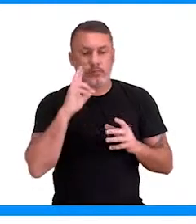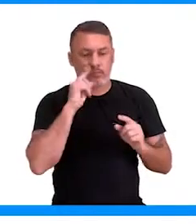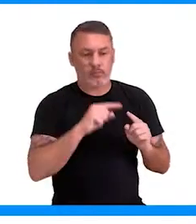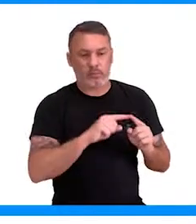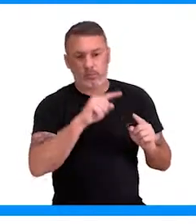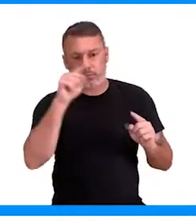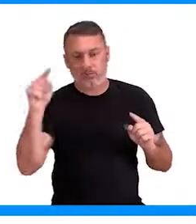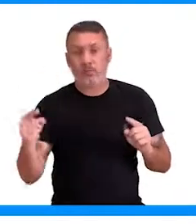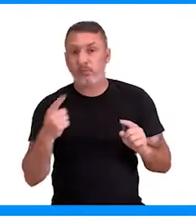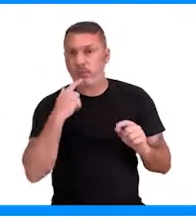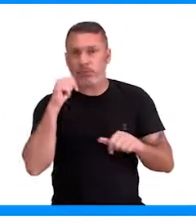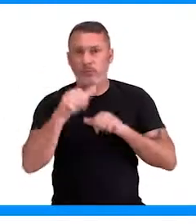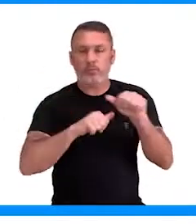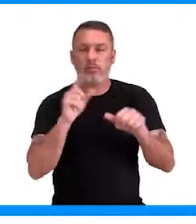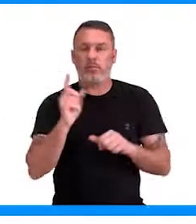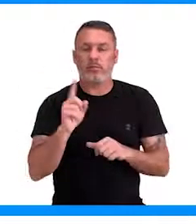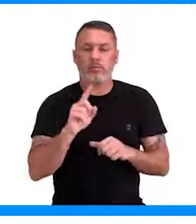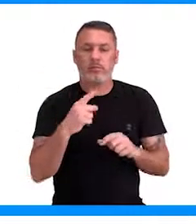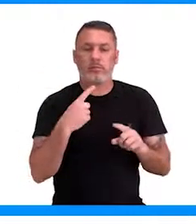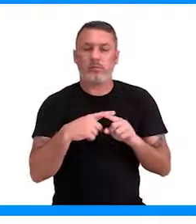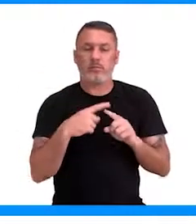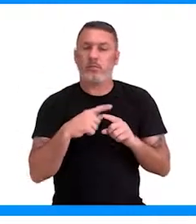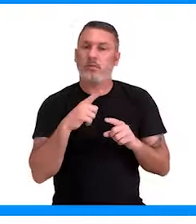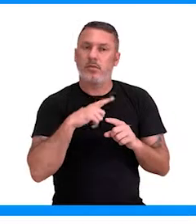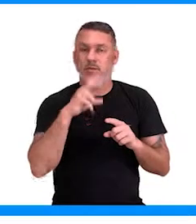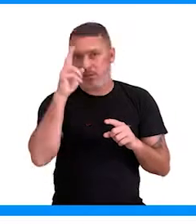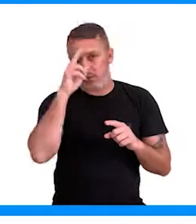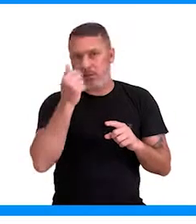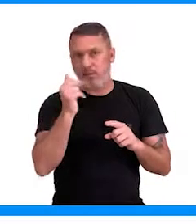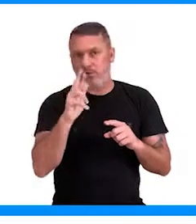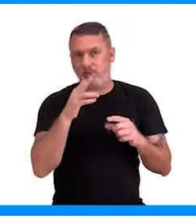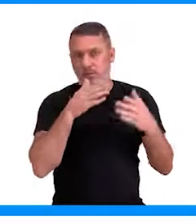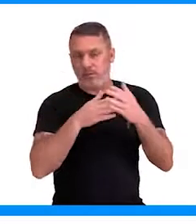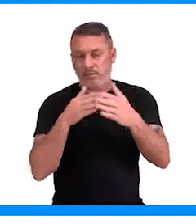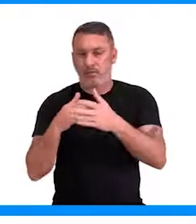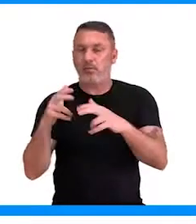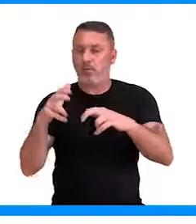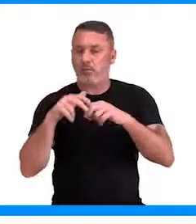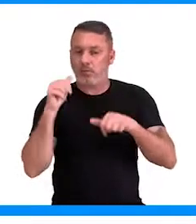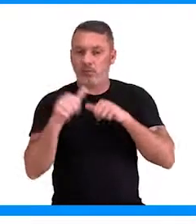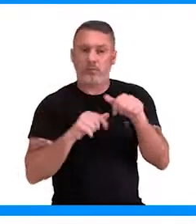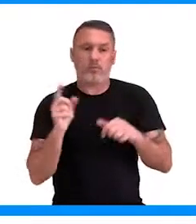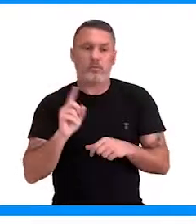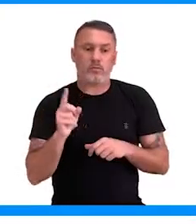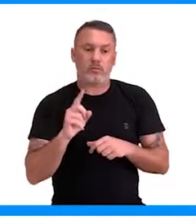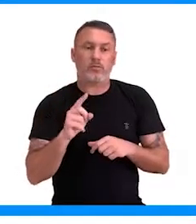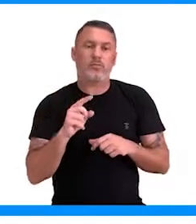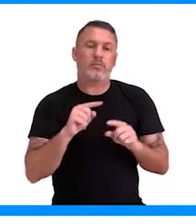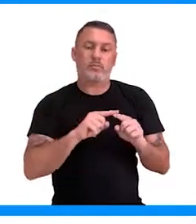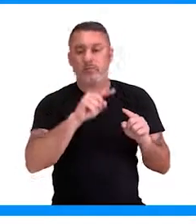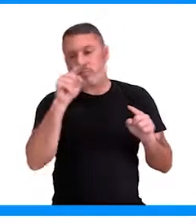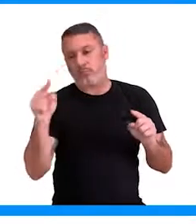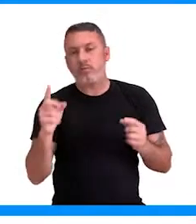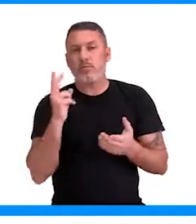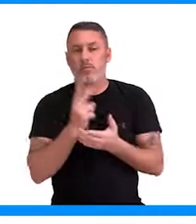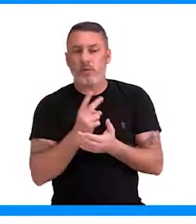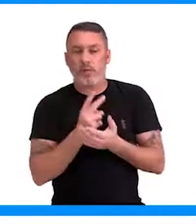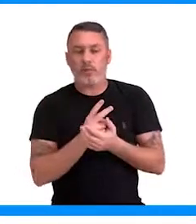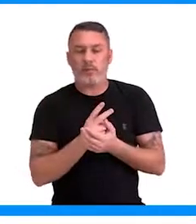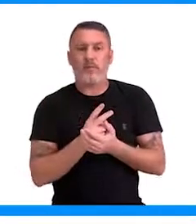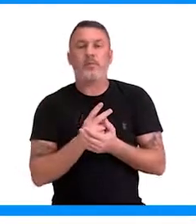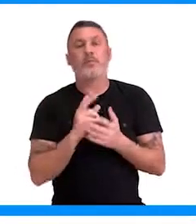Então, a seta vermelha não muda, porque a gente está desprezando a resistência do ar, tá? Então, a seta vermelha vai ser